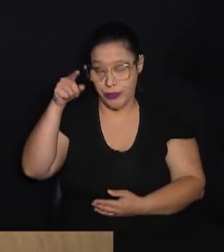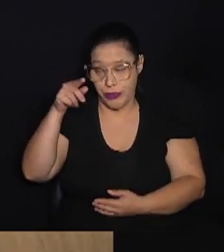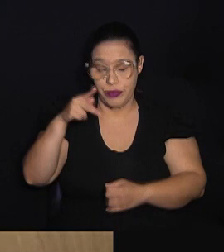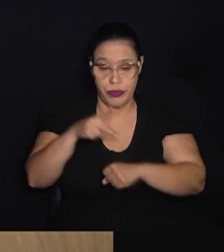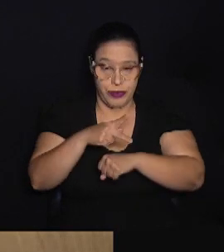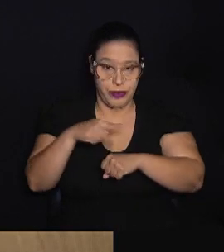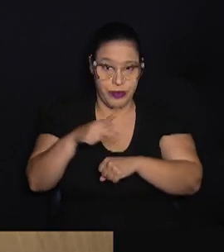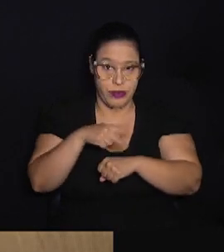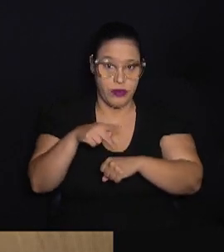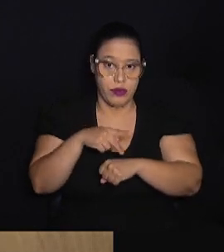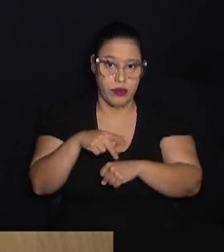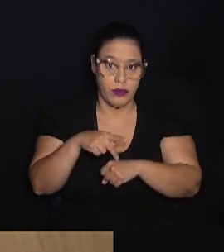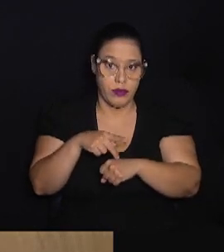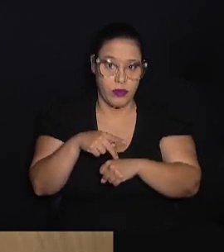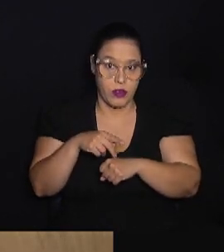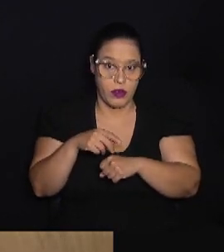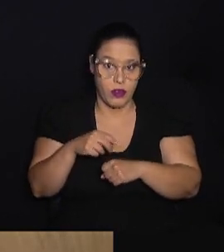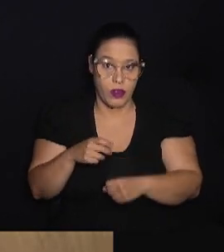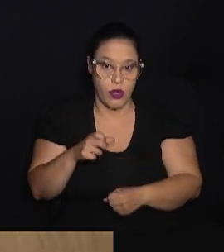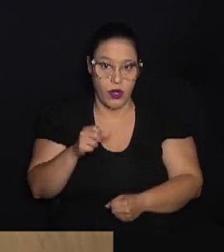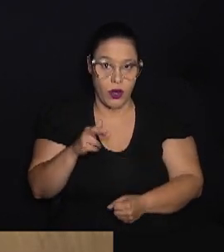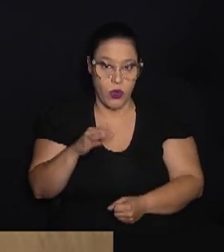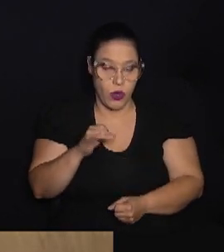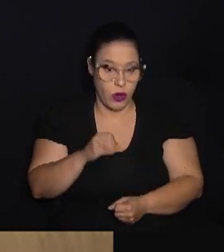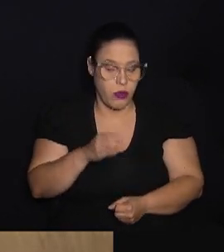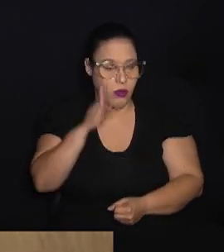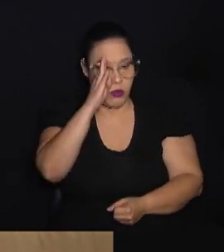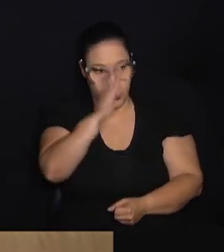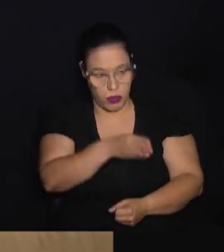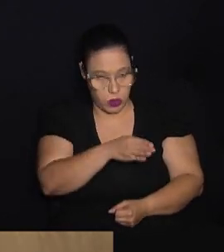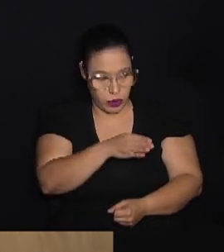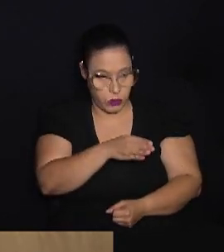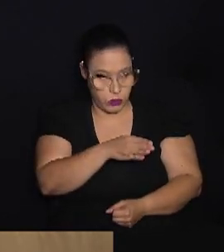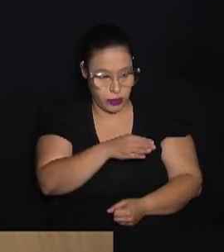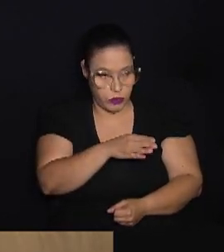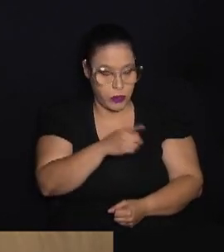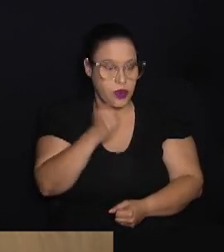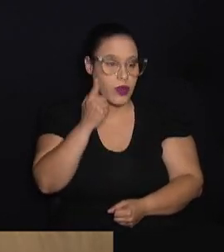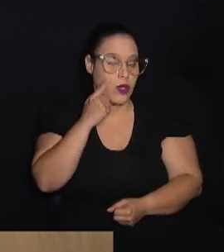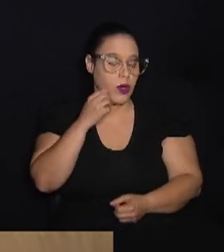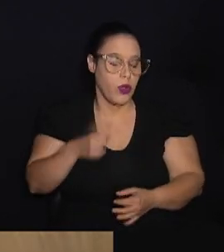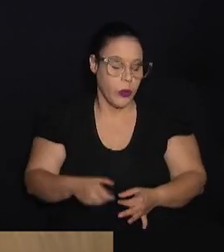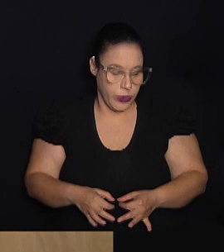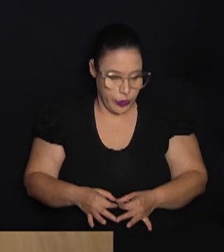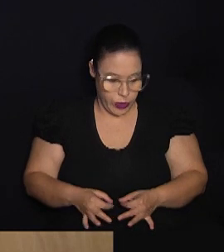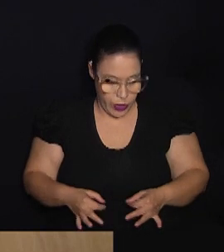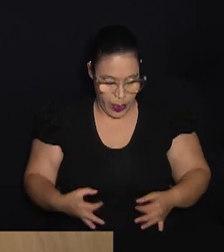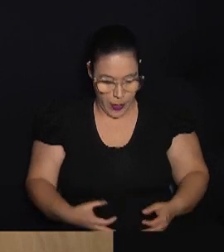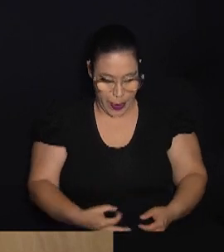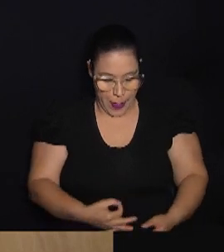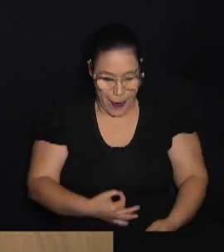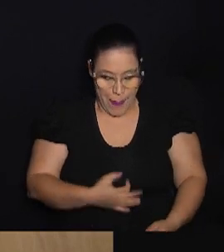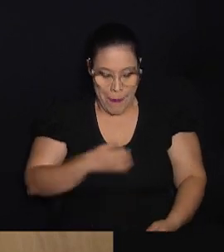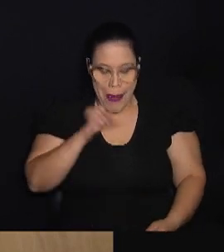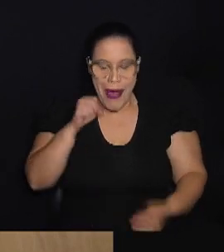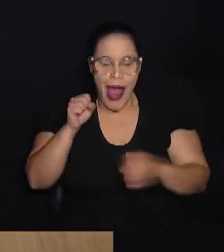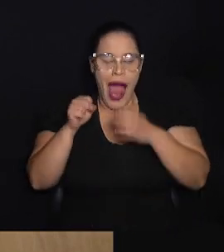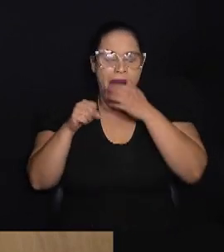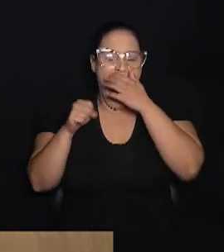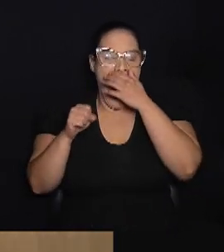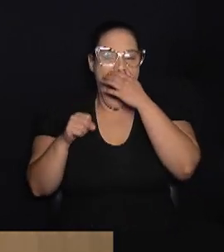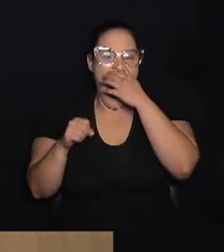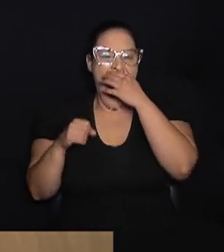população, infelizmente, a gente ainda tem o colo de útero como principal, mas a gente tem visto o aumento do câncer de endométrio, sim. É